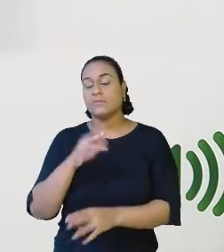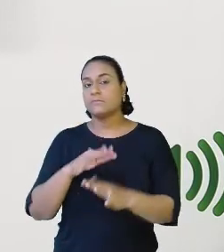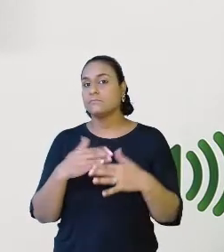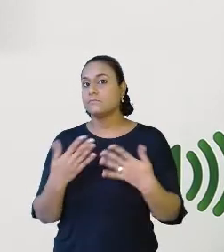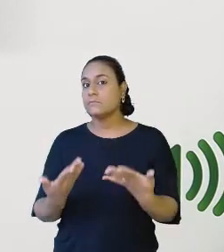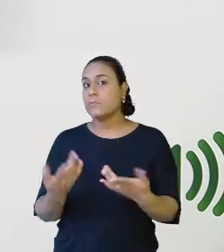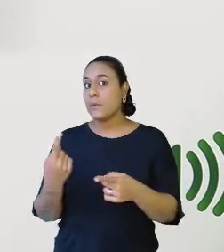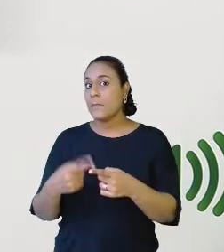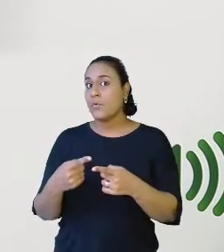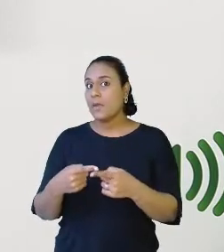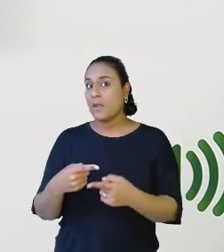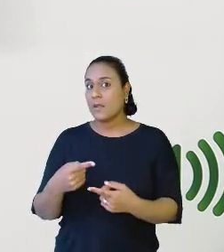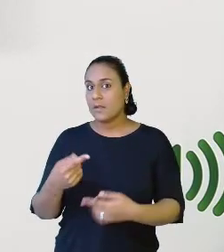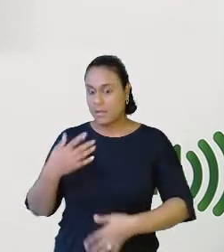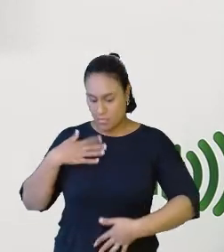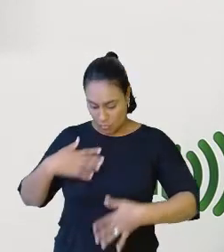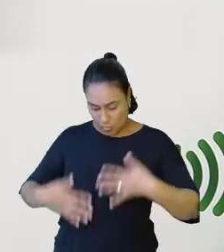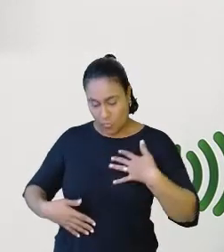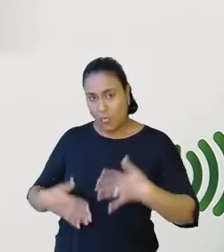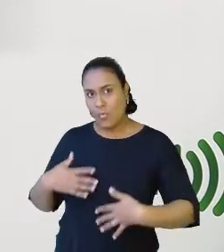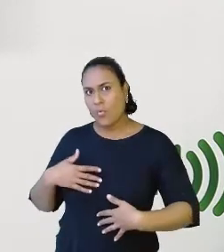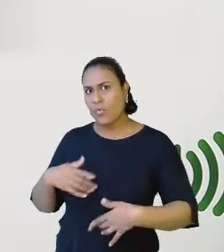há um sistema